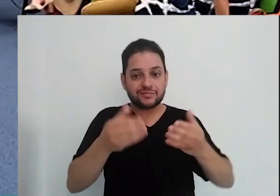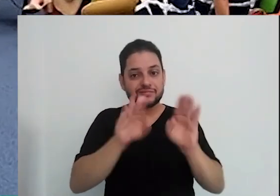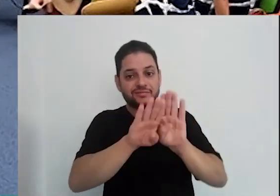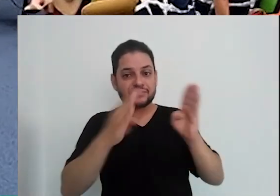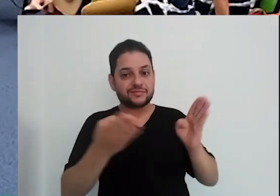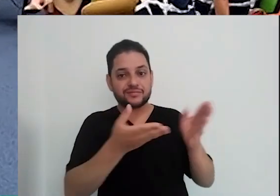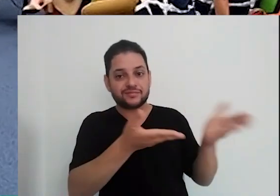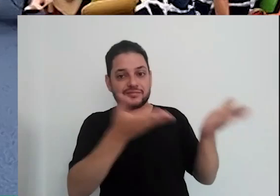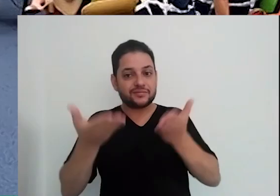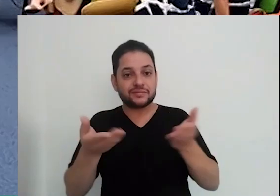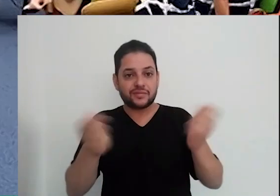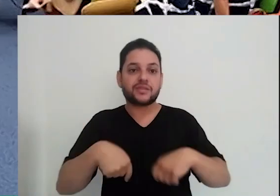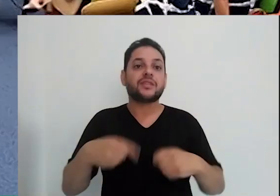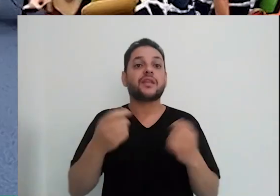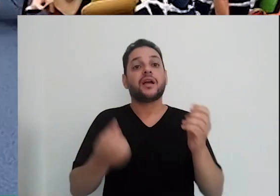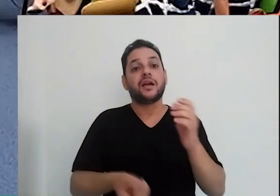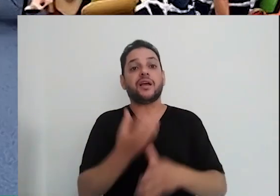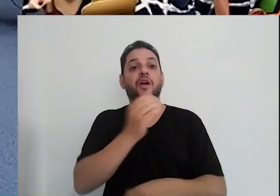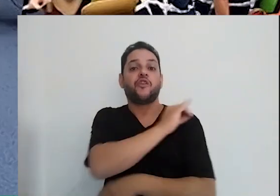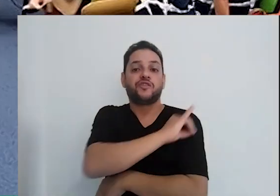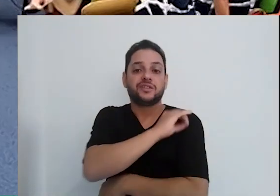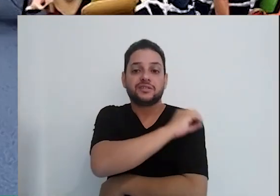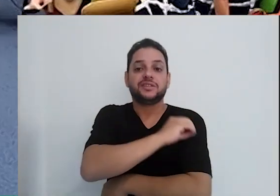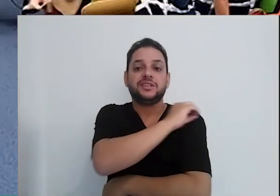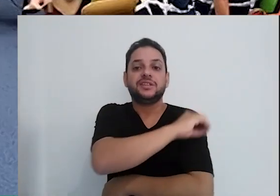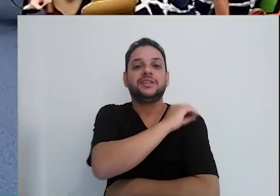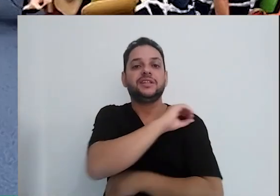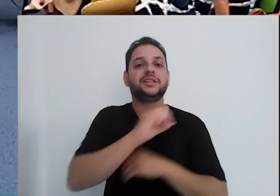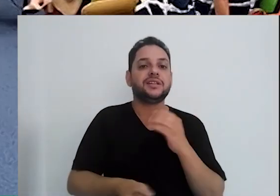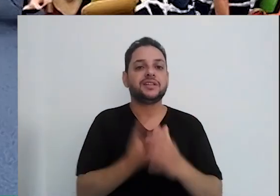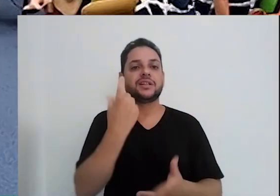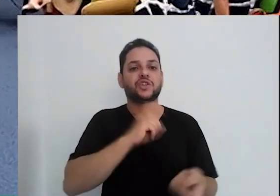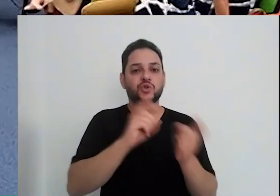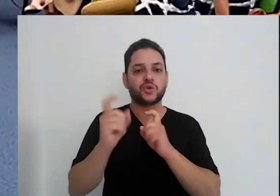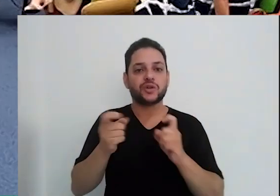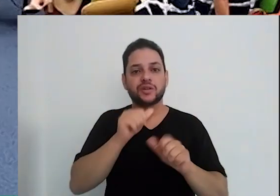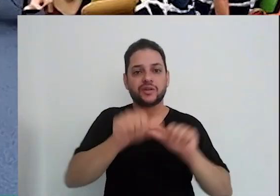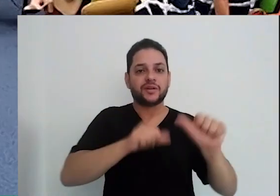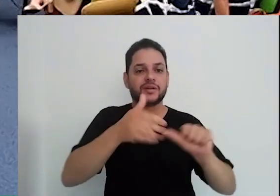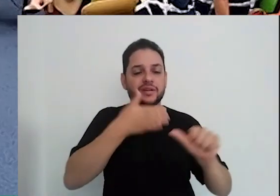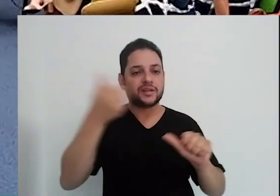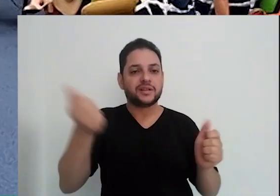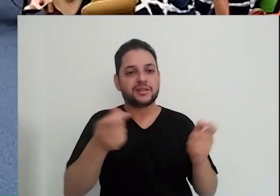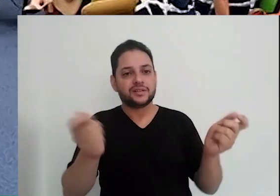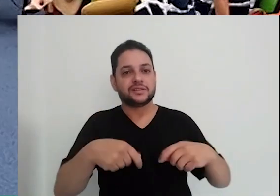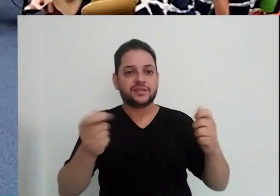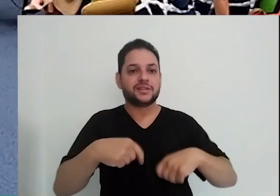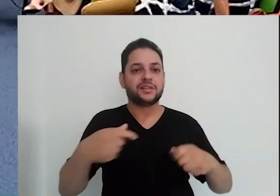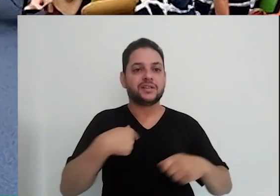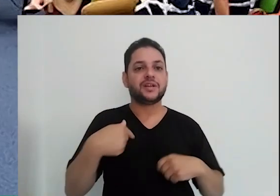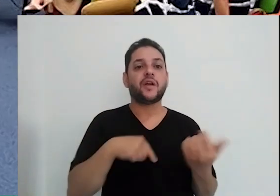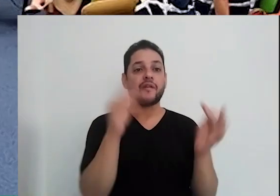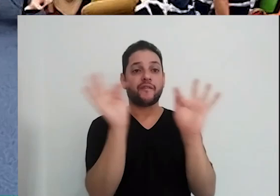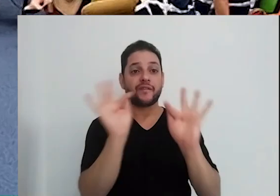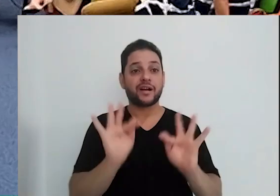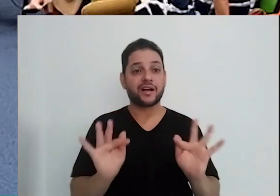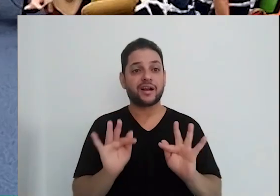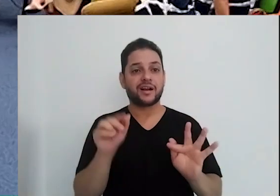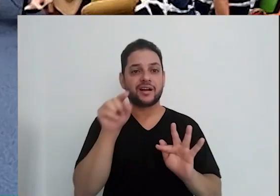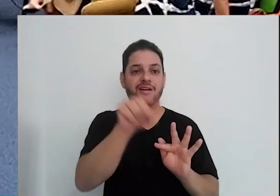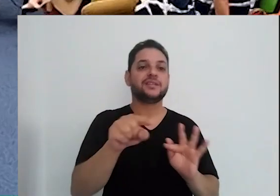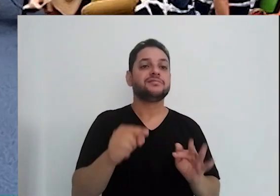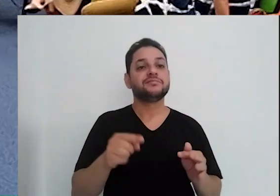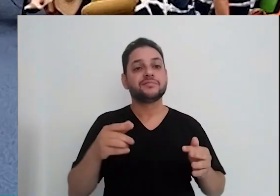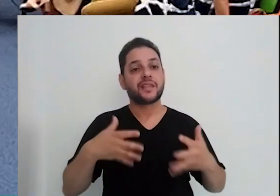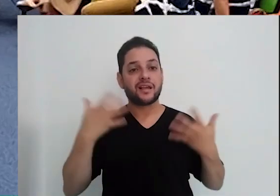oficina de discussão sobre problema sobre como melhorar essa discussão se eu fico super feliz só de você ter falado que a maior alegria foi